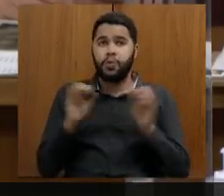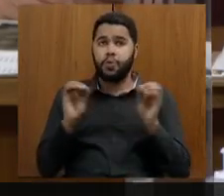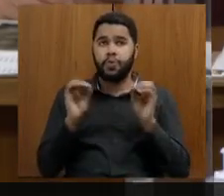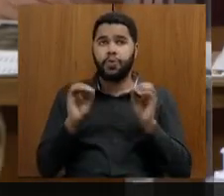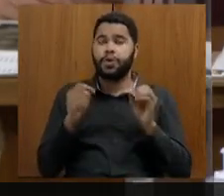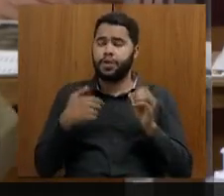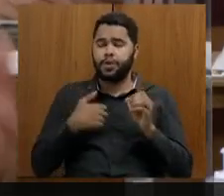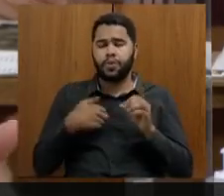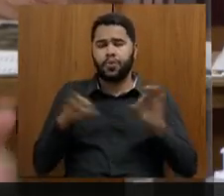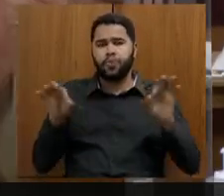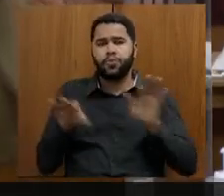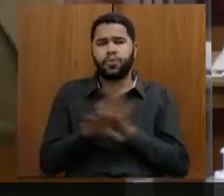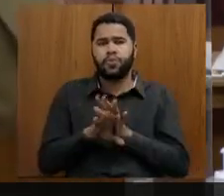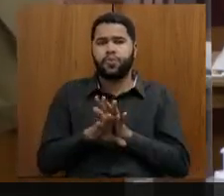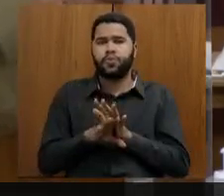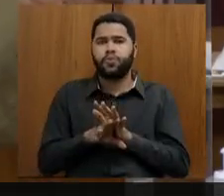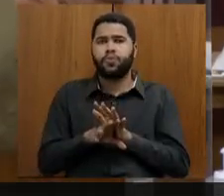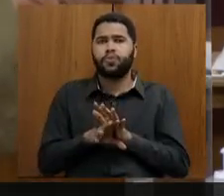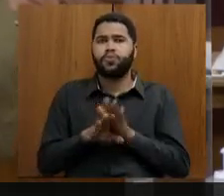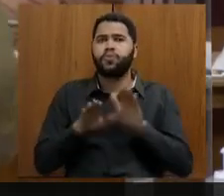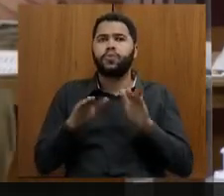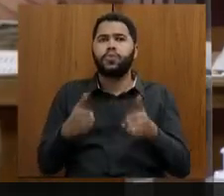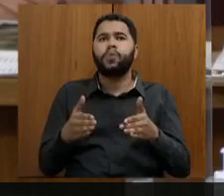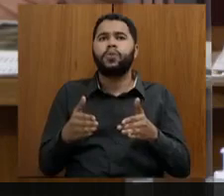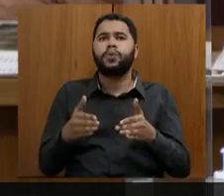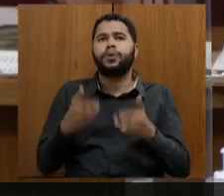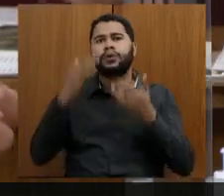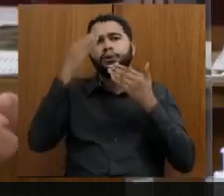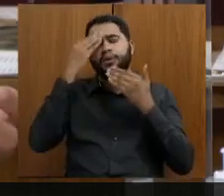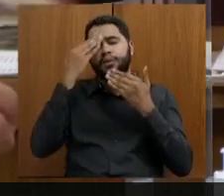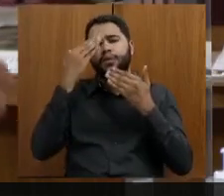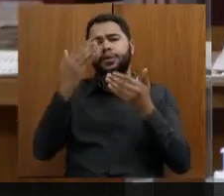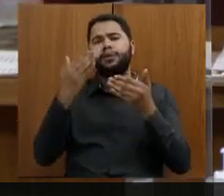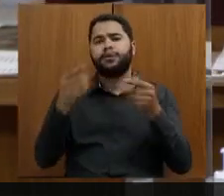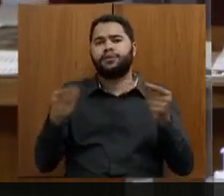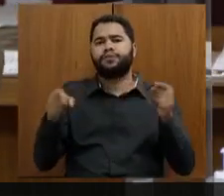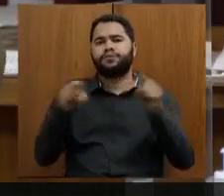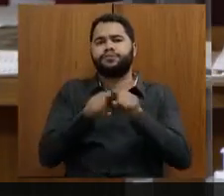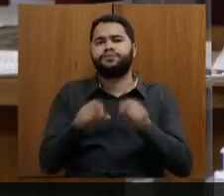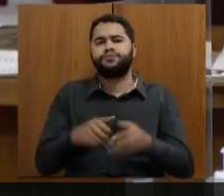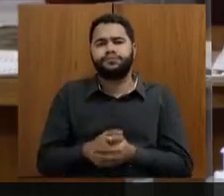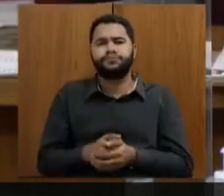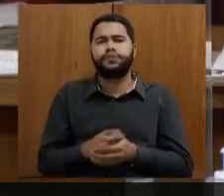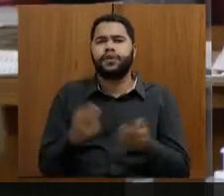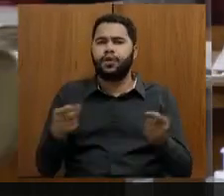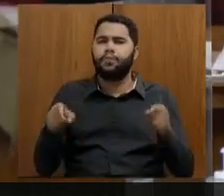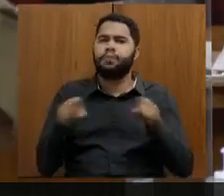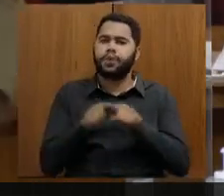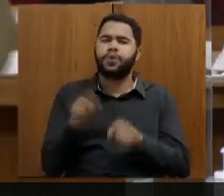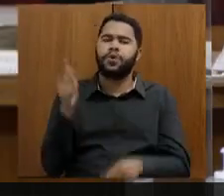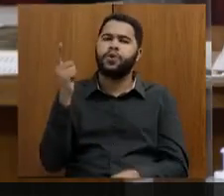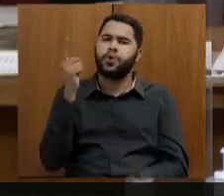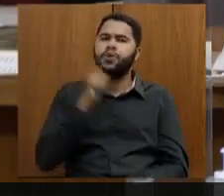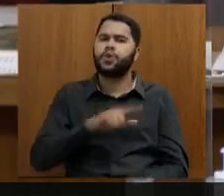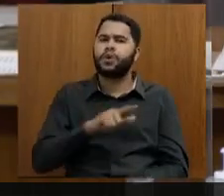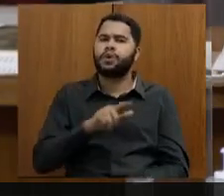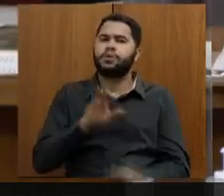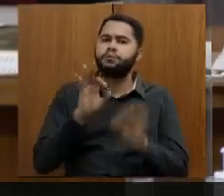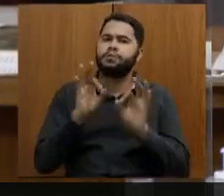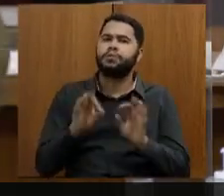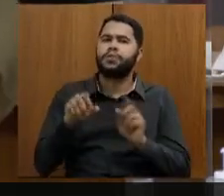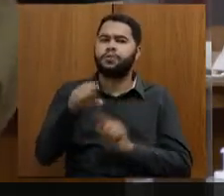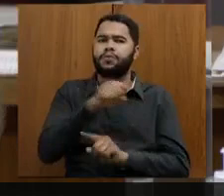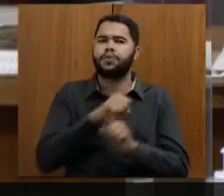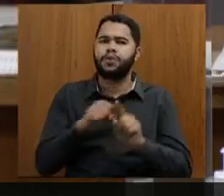já já me dispenso eu deixei na minha fala nesse sentido de gratidão pela parceria é uma parceria ganha-ganha-ganha a a